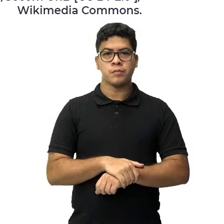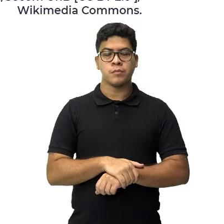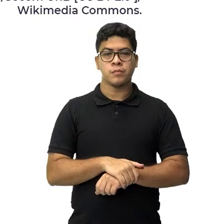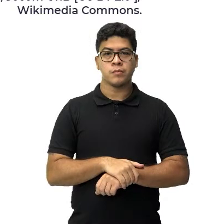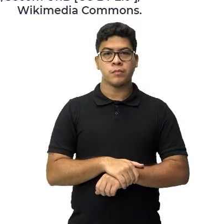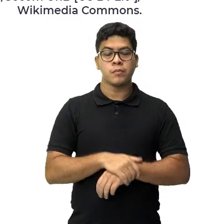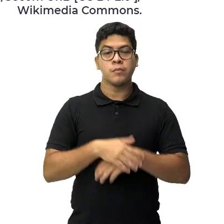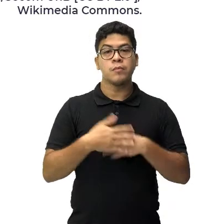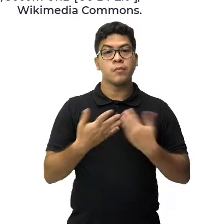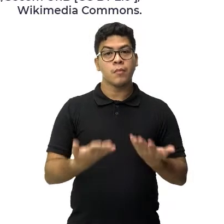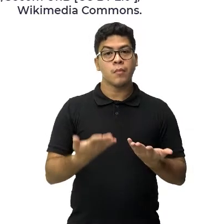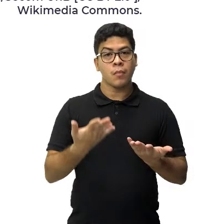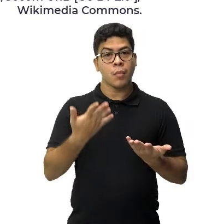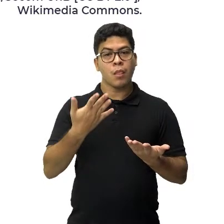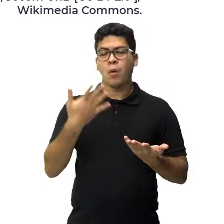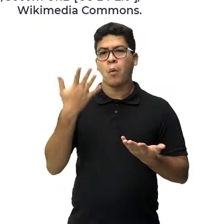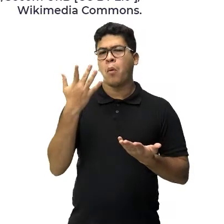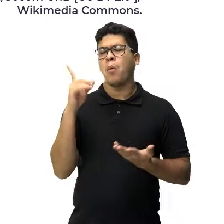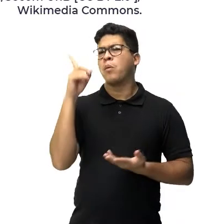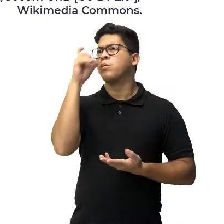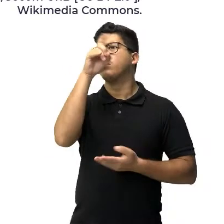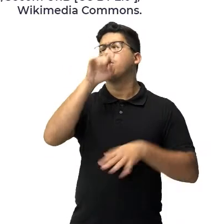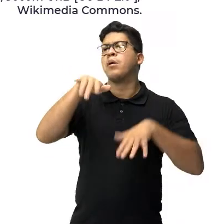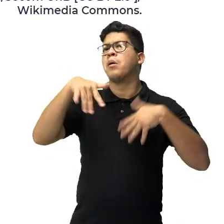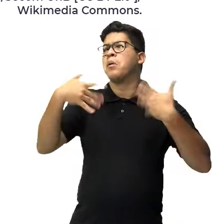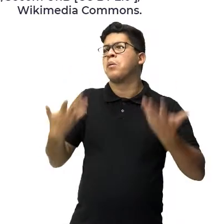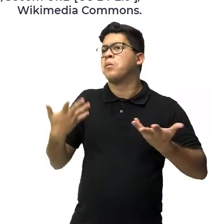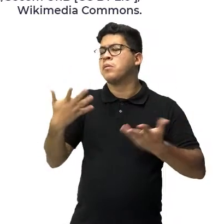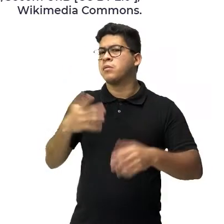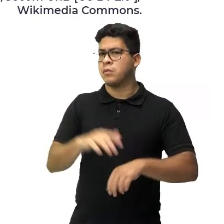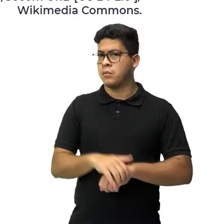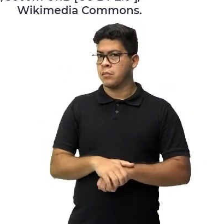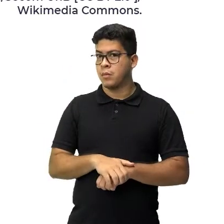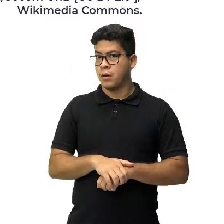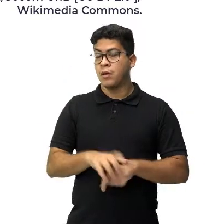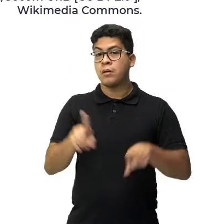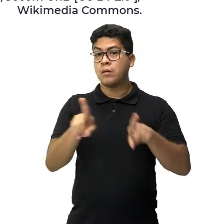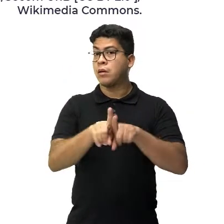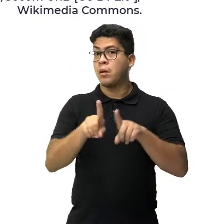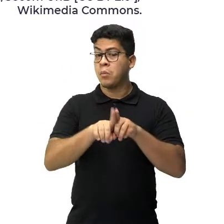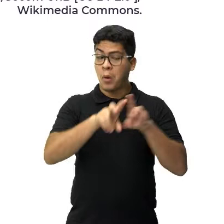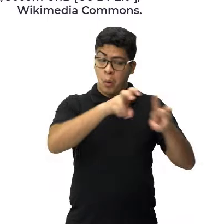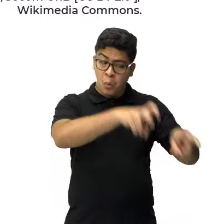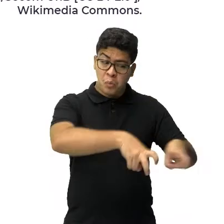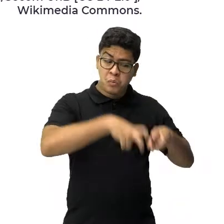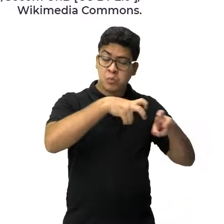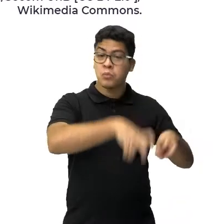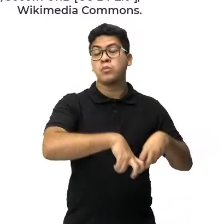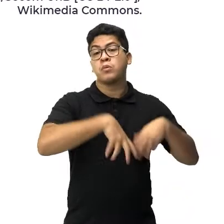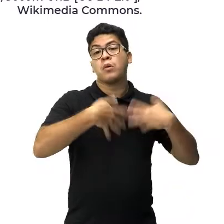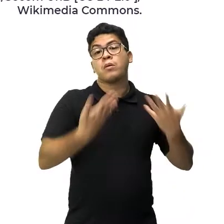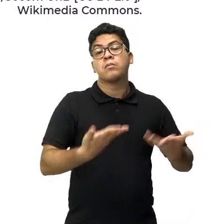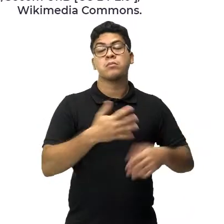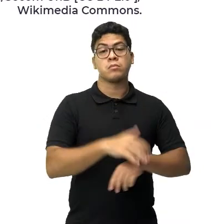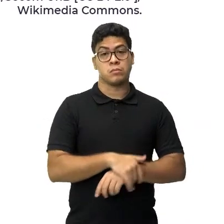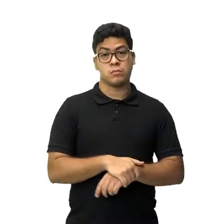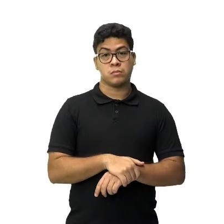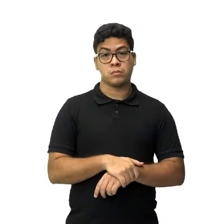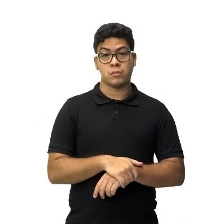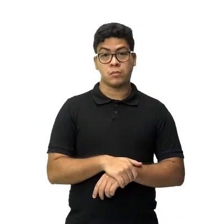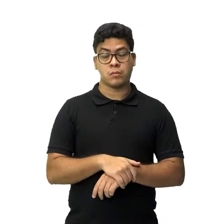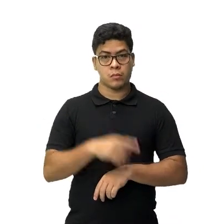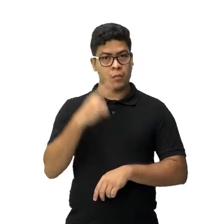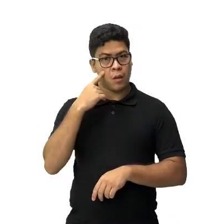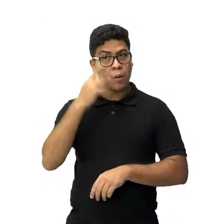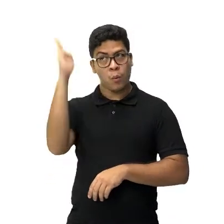Quais são os desafios das juventudes brasileiras, principalmente da juventude rural brasileira, né, e da juventude como um todo? No